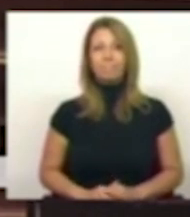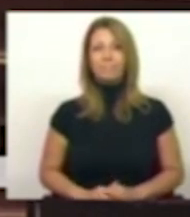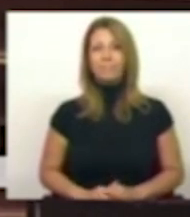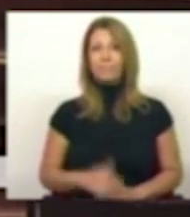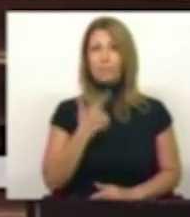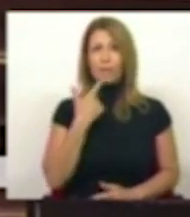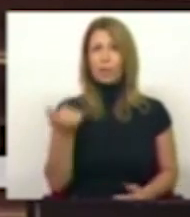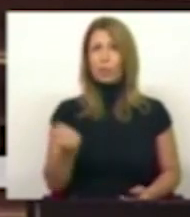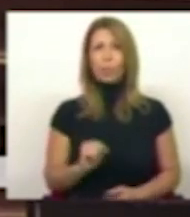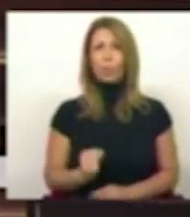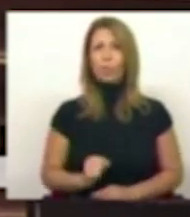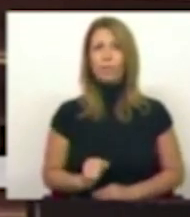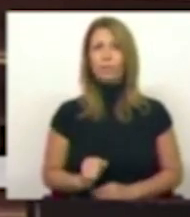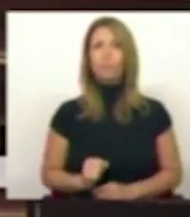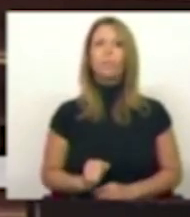pode